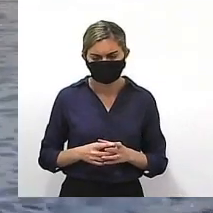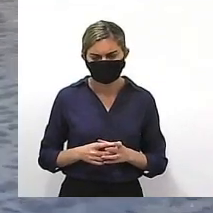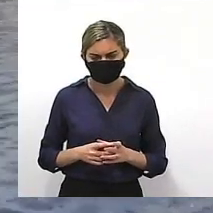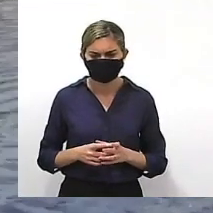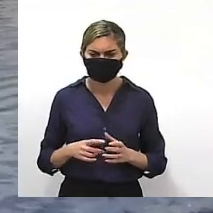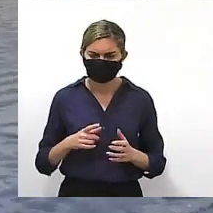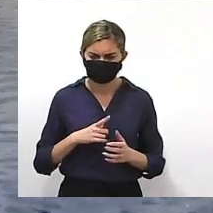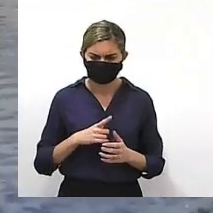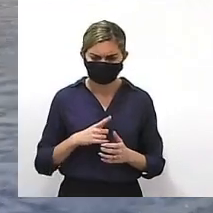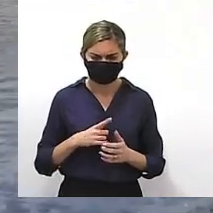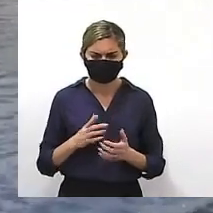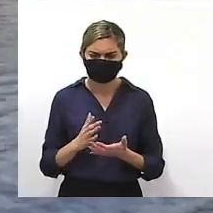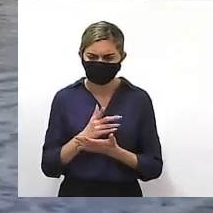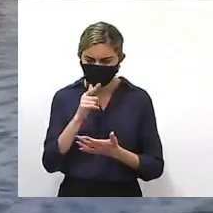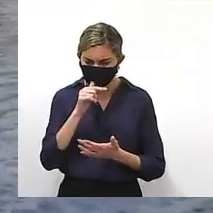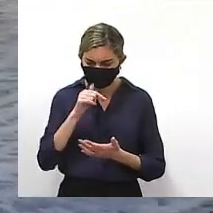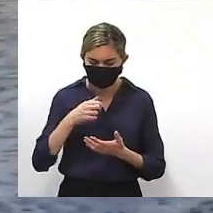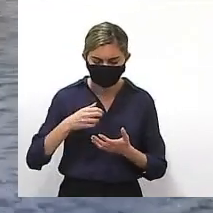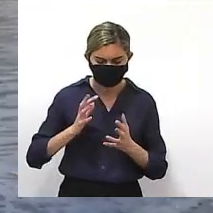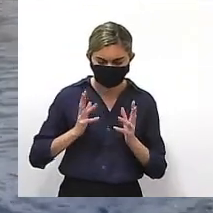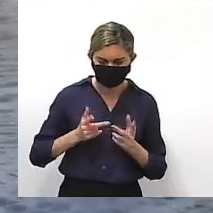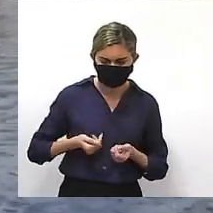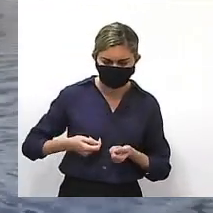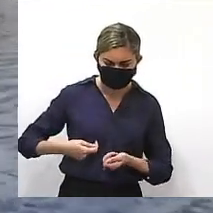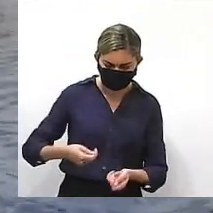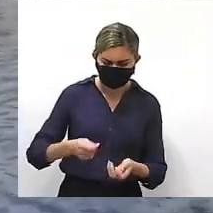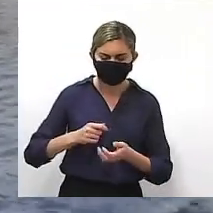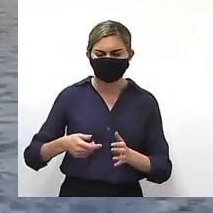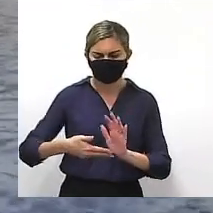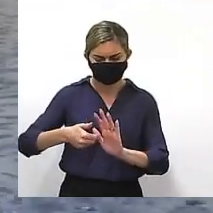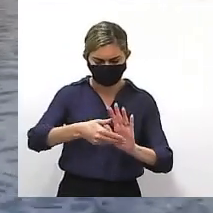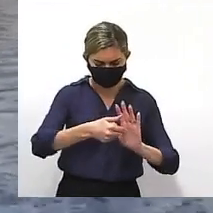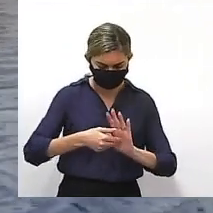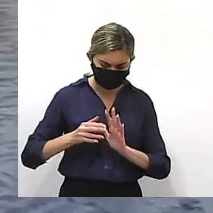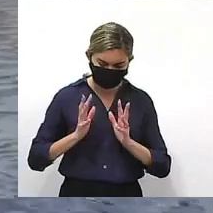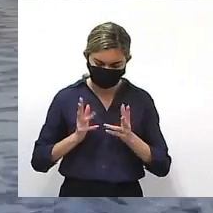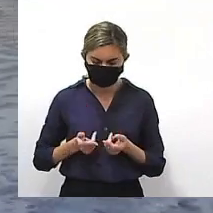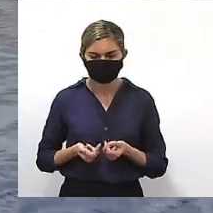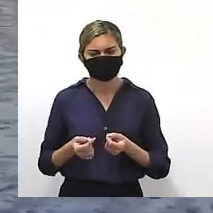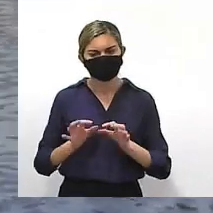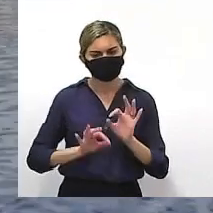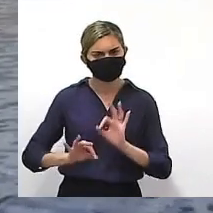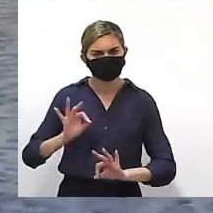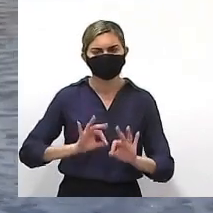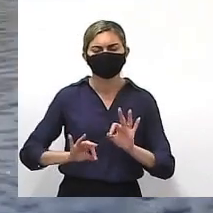Tem a lama pra jogar. Tem o lodo pra tirar.